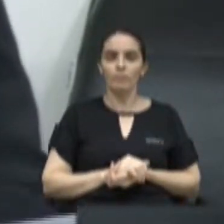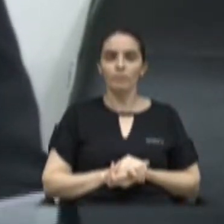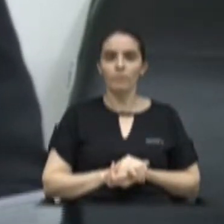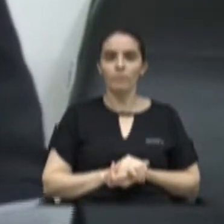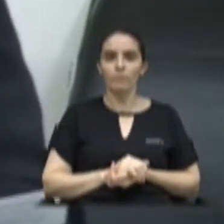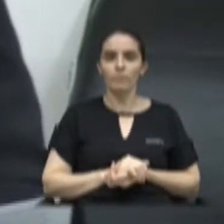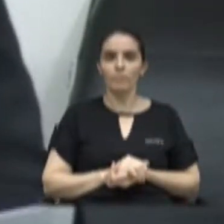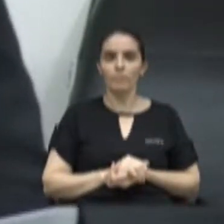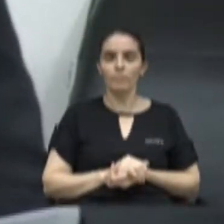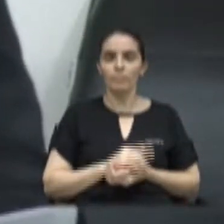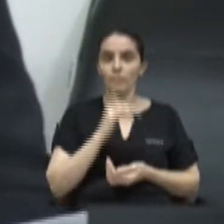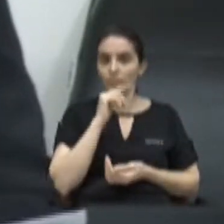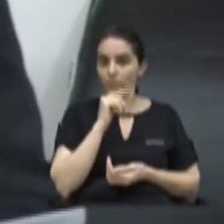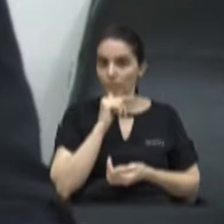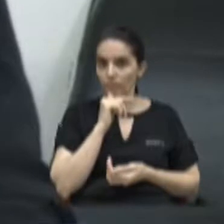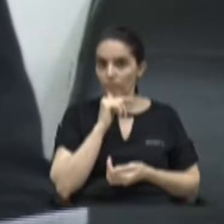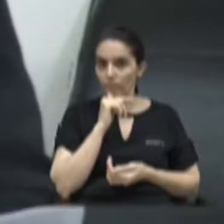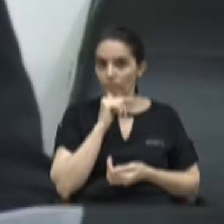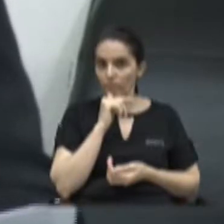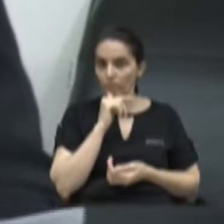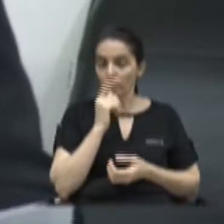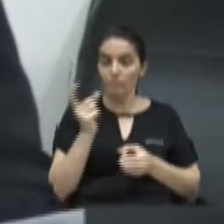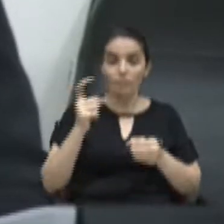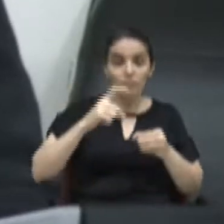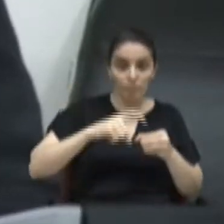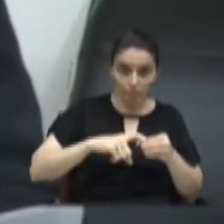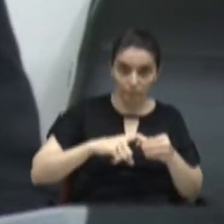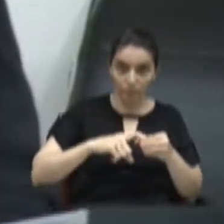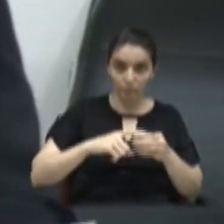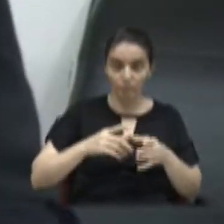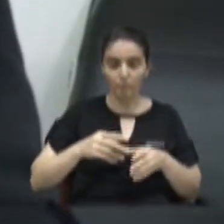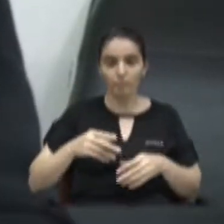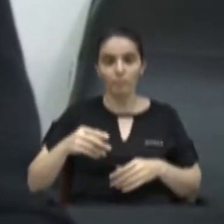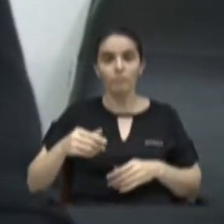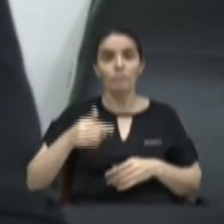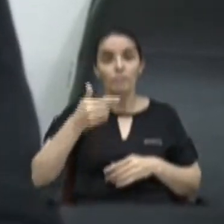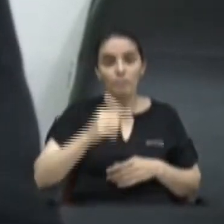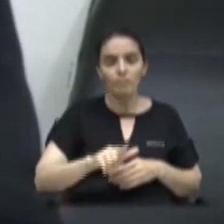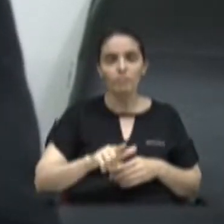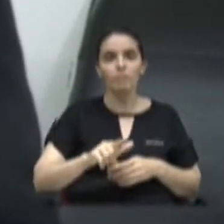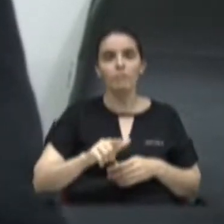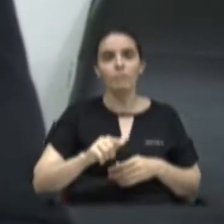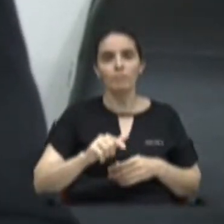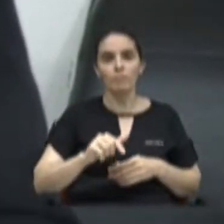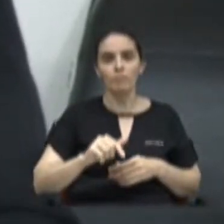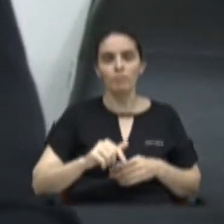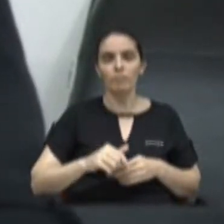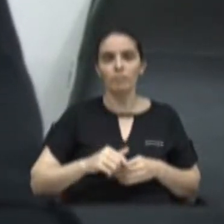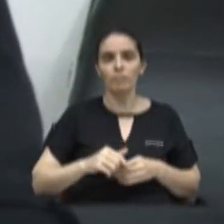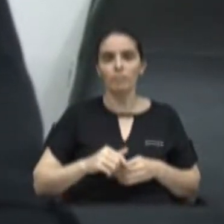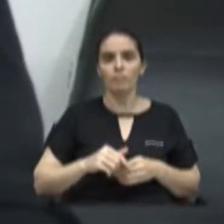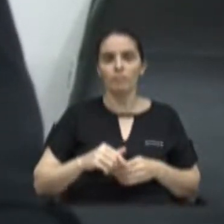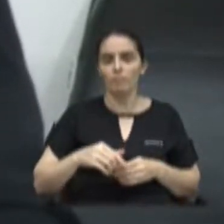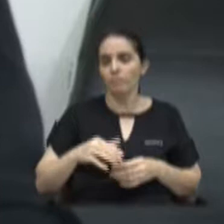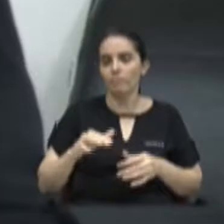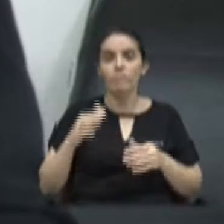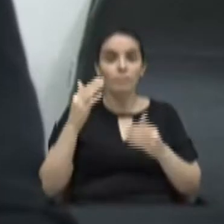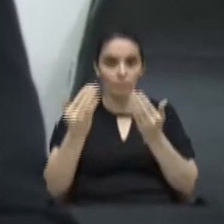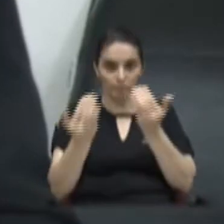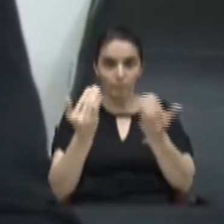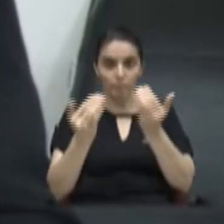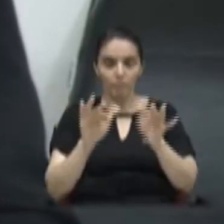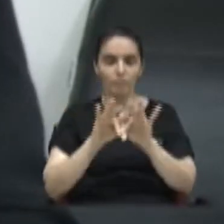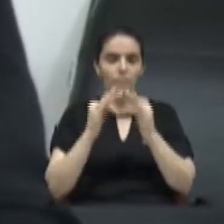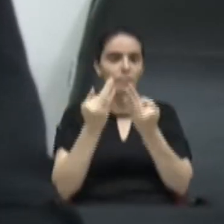para a religação de água não são valores módicos, se considerarmos para uma família que ganha um salário mínimo.